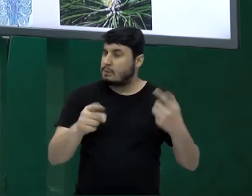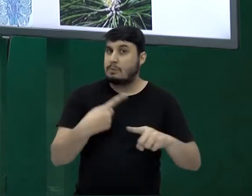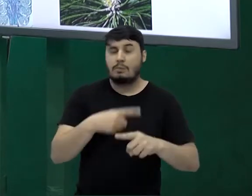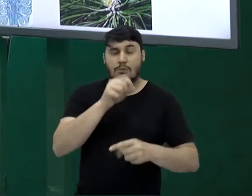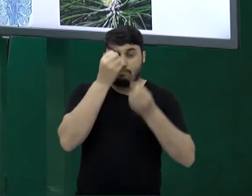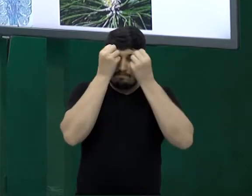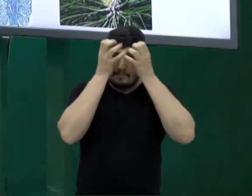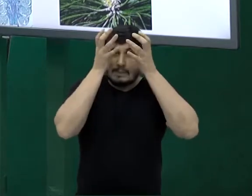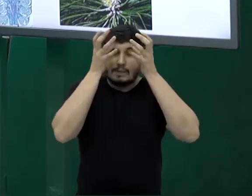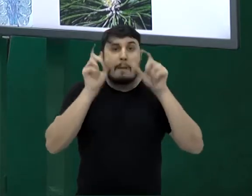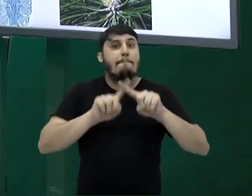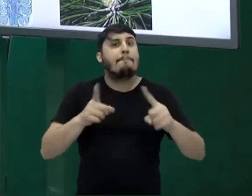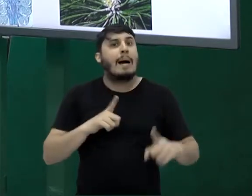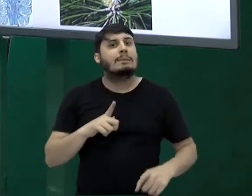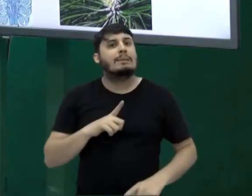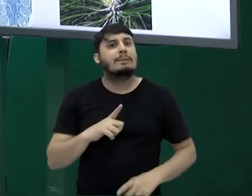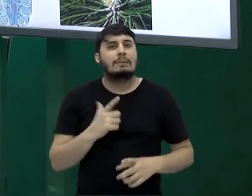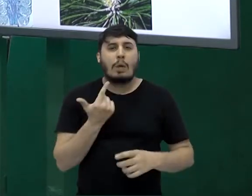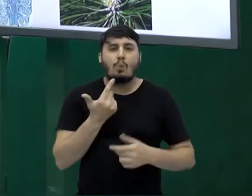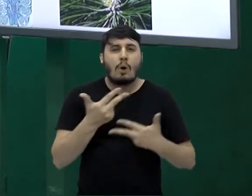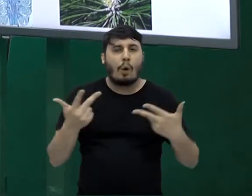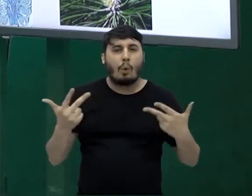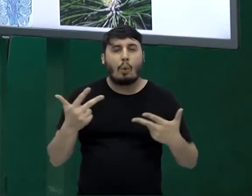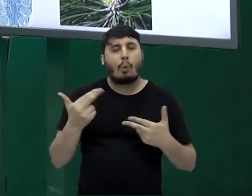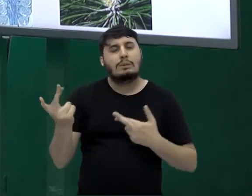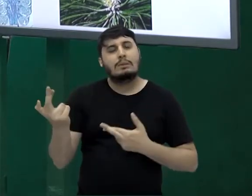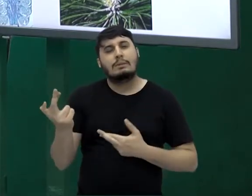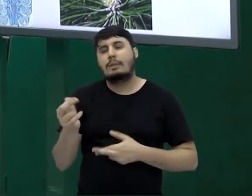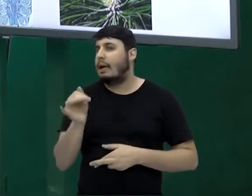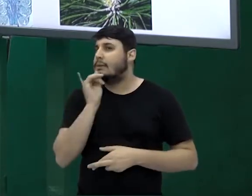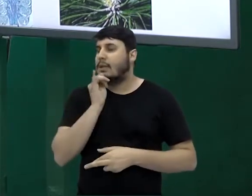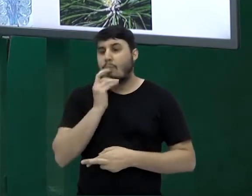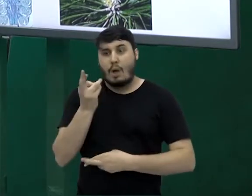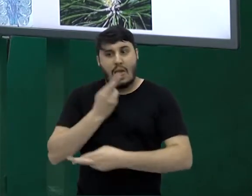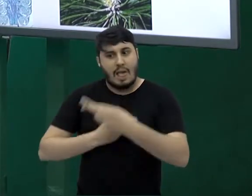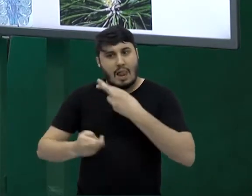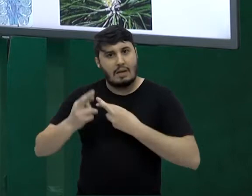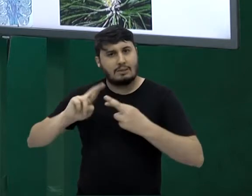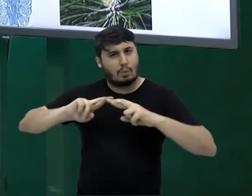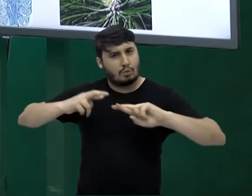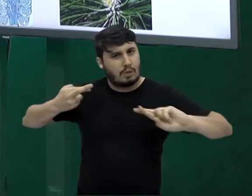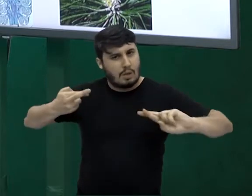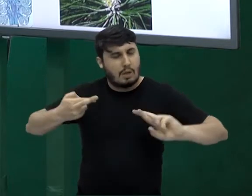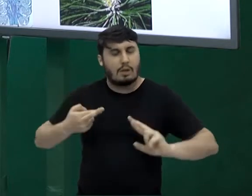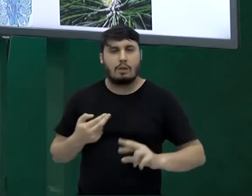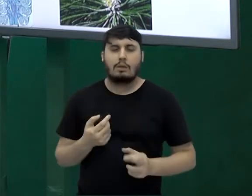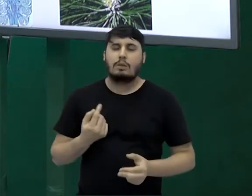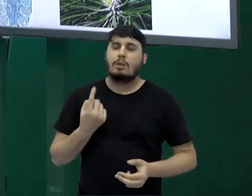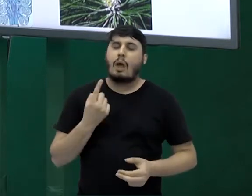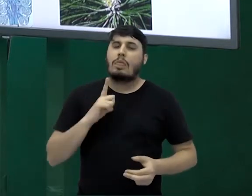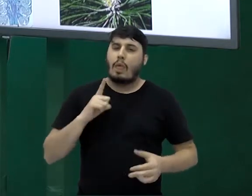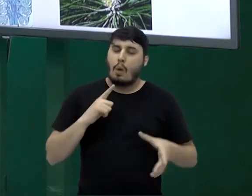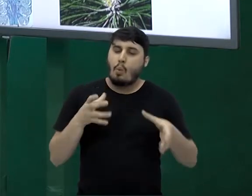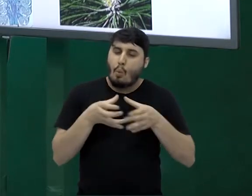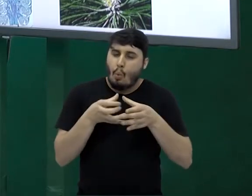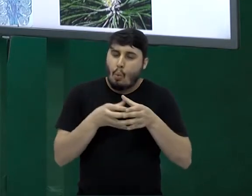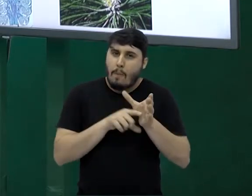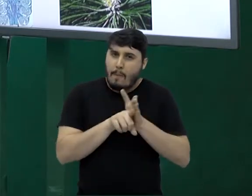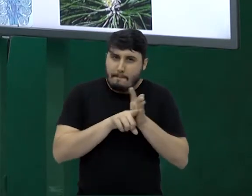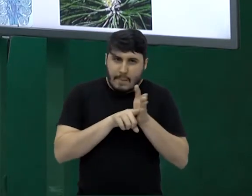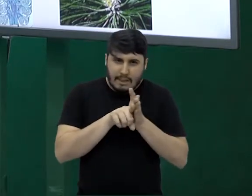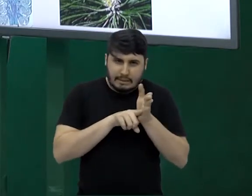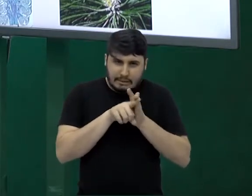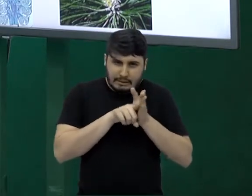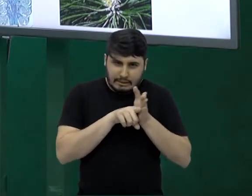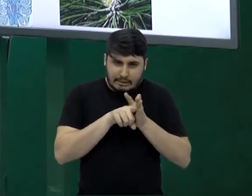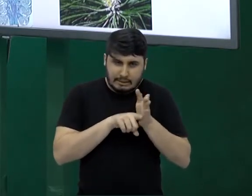malucas, mas tem uma coisa, uma relação, uma relação filogenética, ou seja, tem